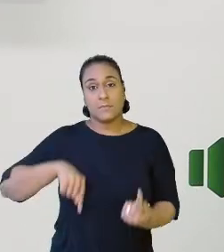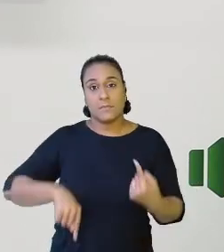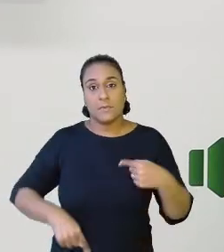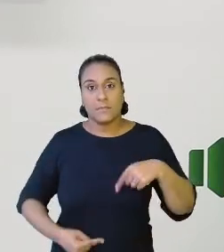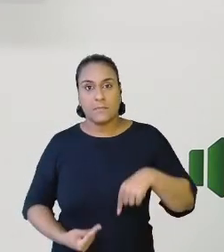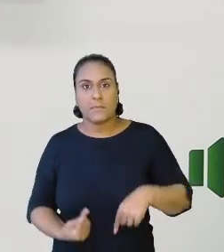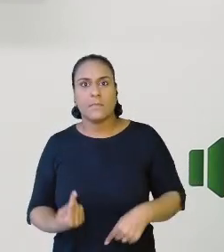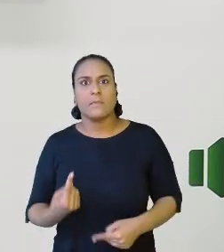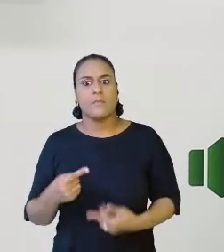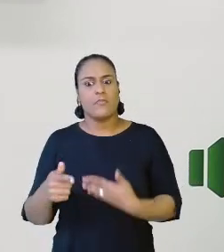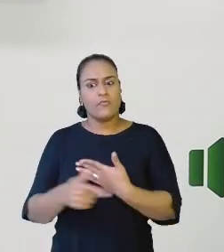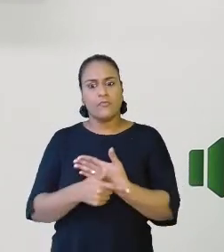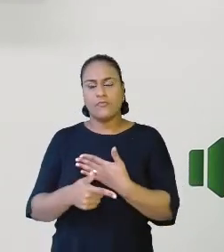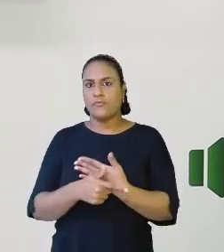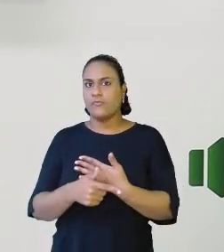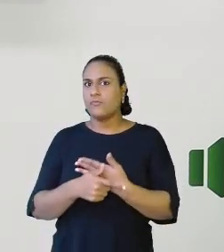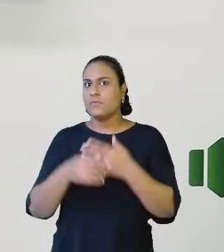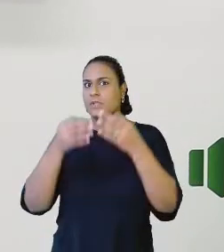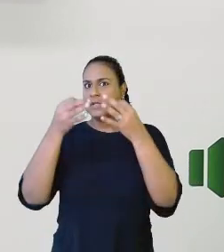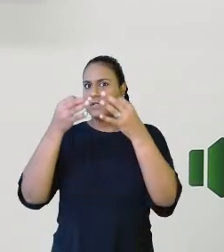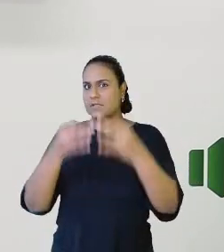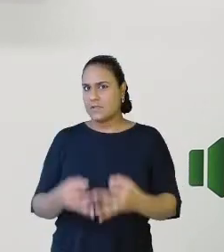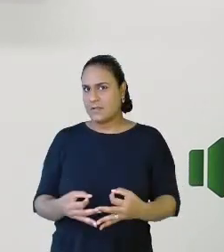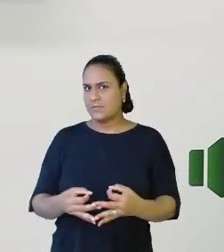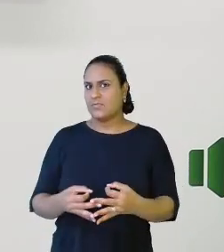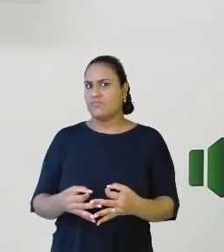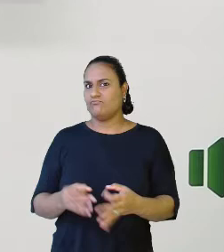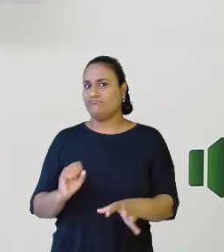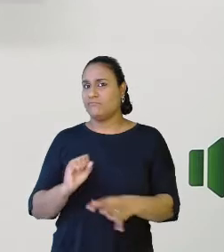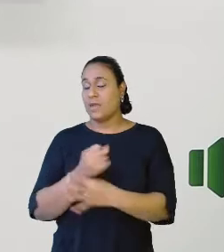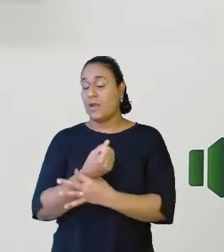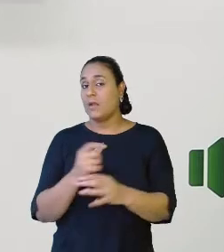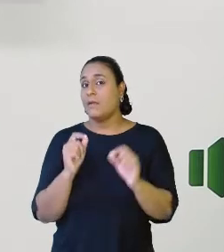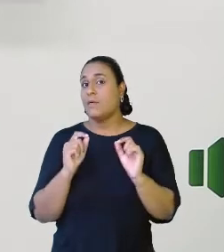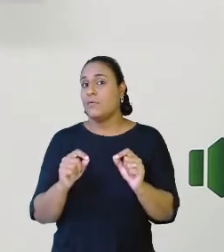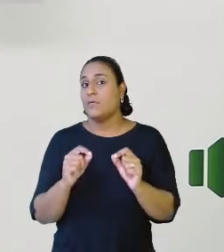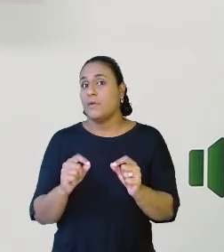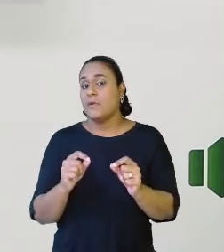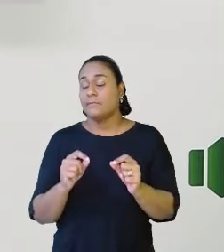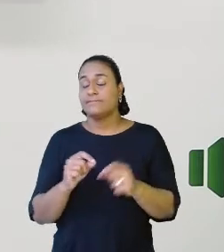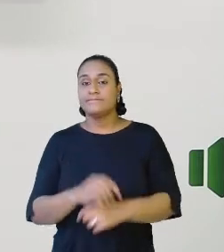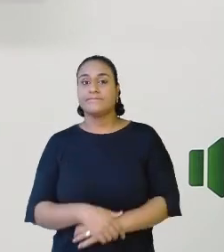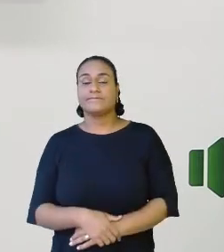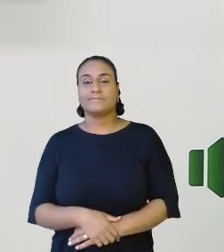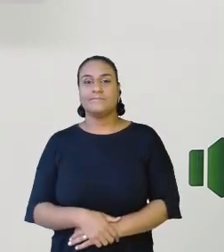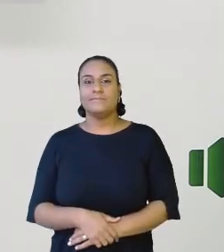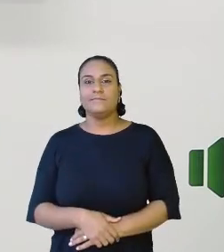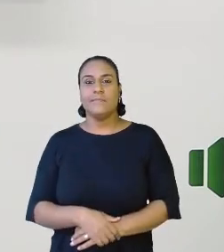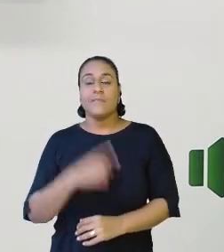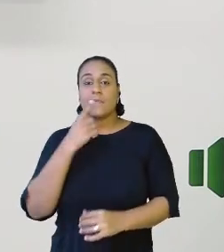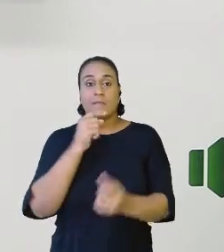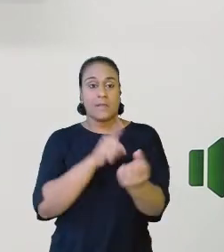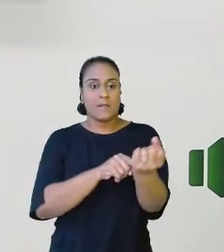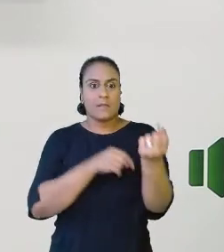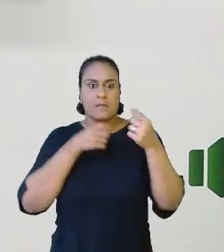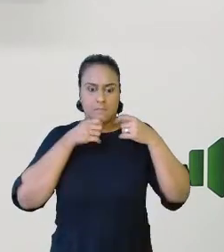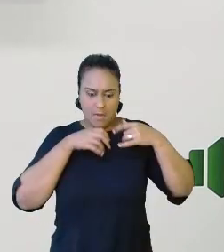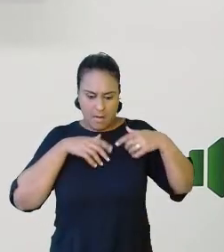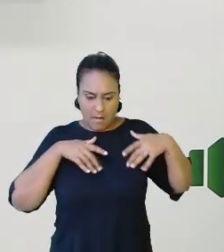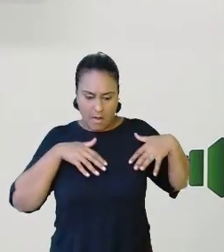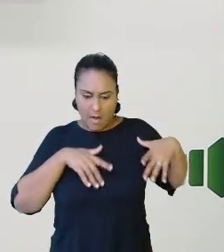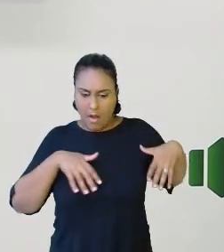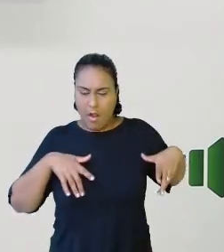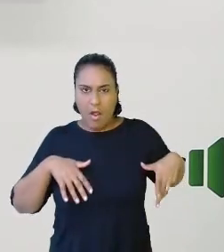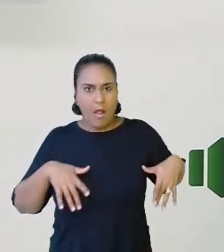maneira adequada, de maneira satisfatória, garante com que o sangue esteja presente em todas as partes do